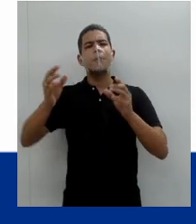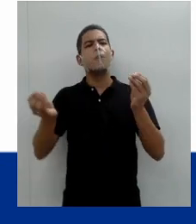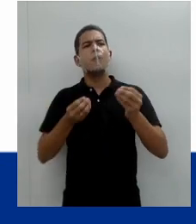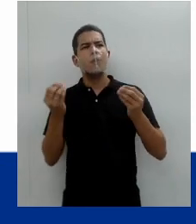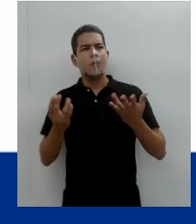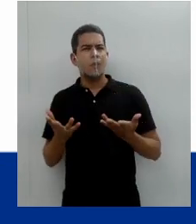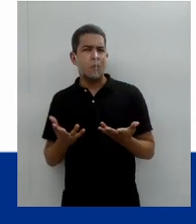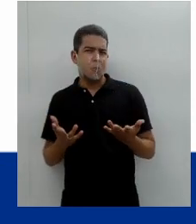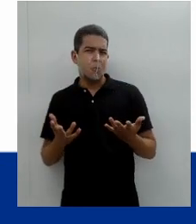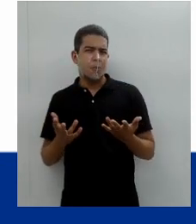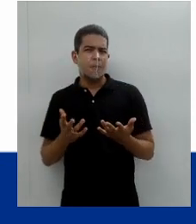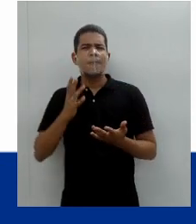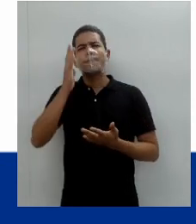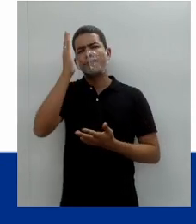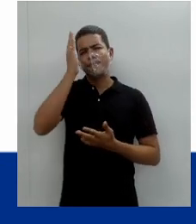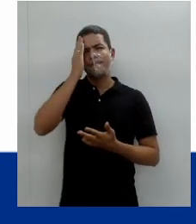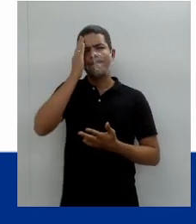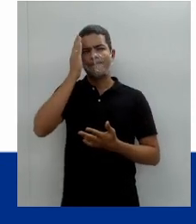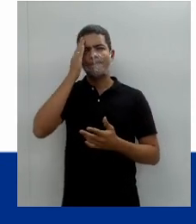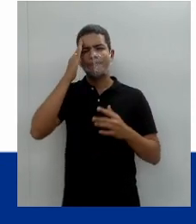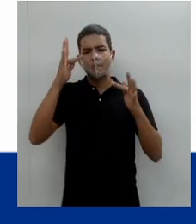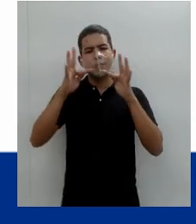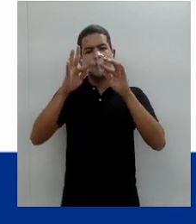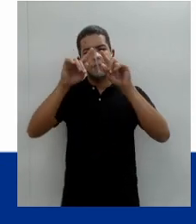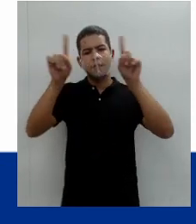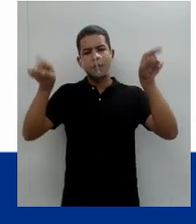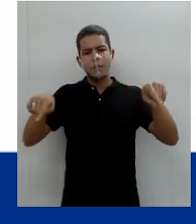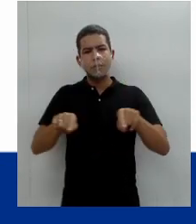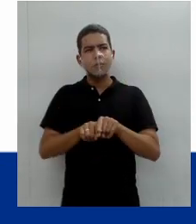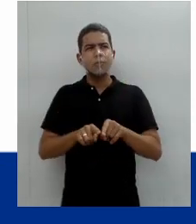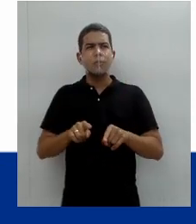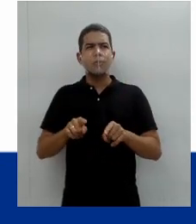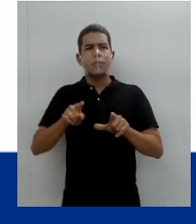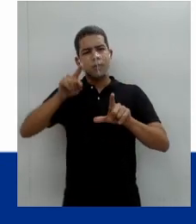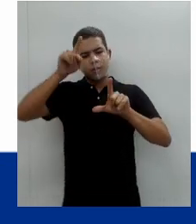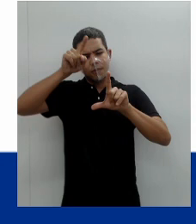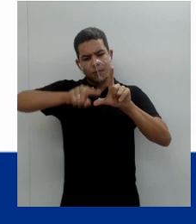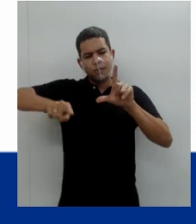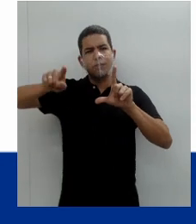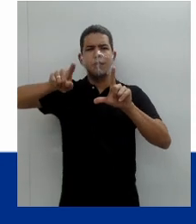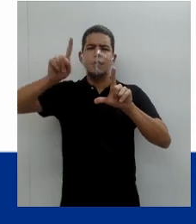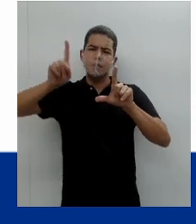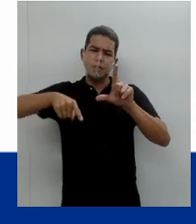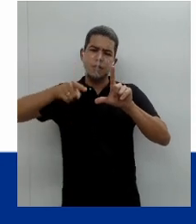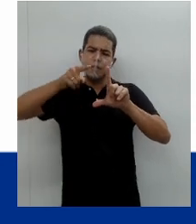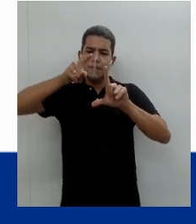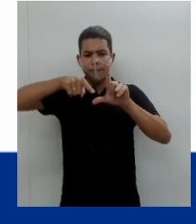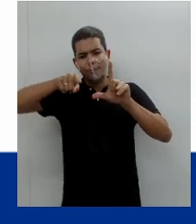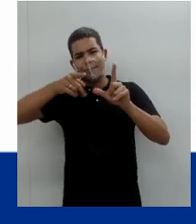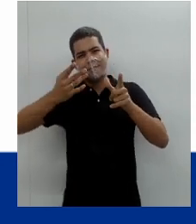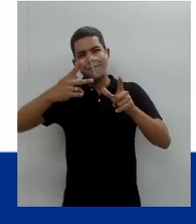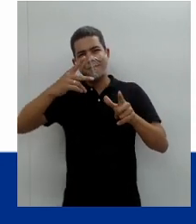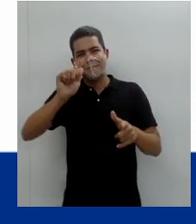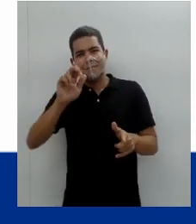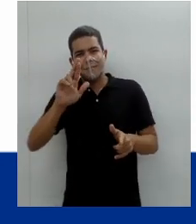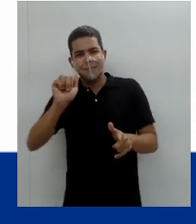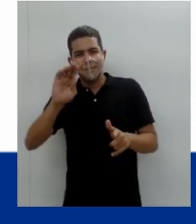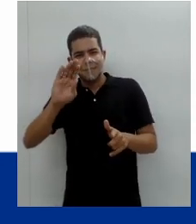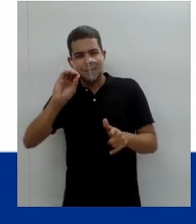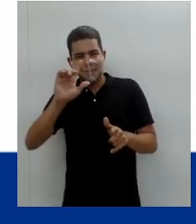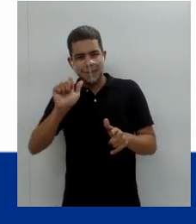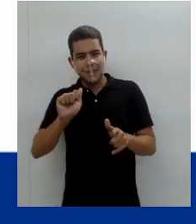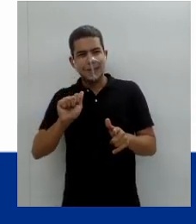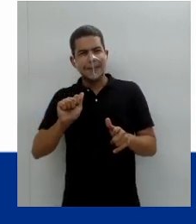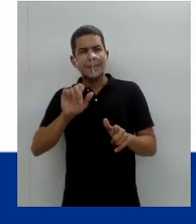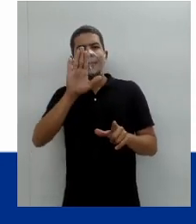gente sabe, galera, que uma função quadrática, o gráfico dela é uma parábola. E essa função quadrática